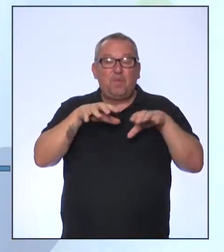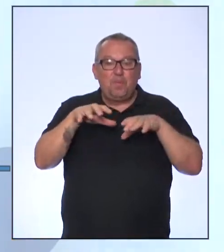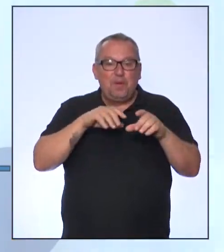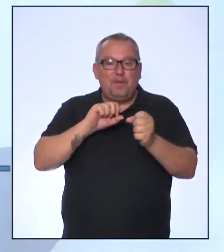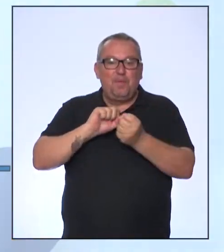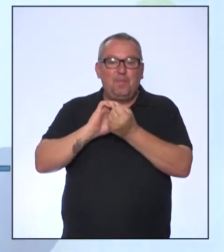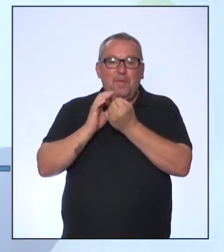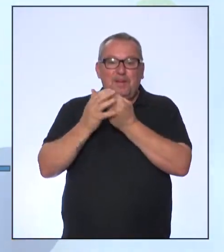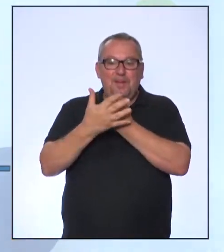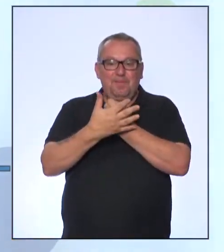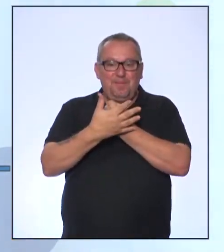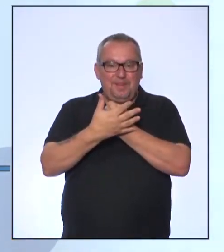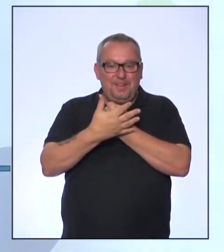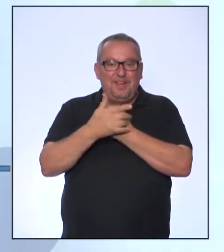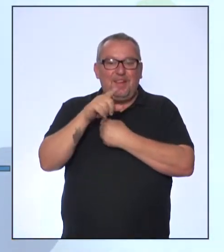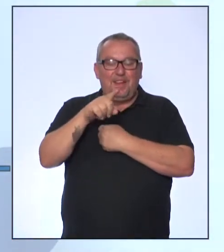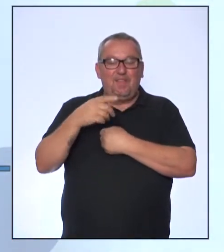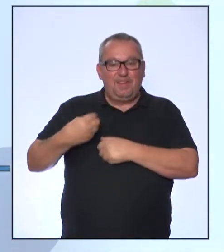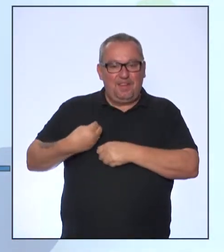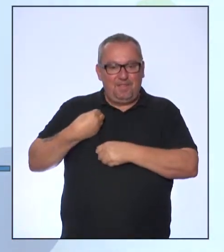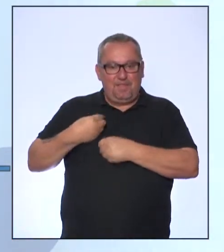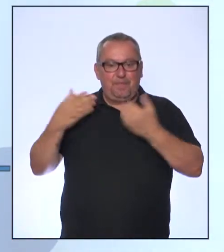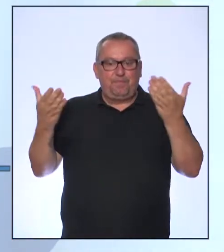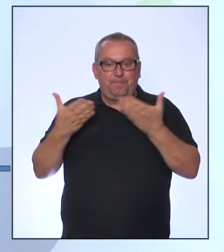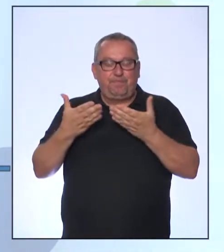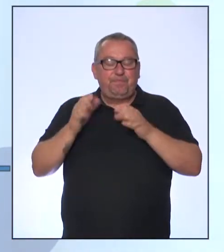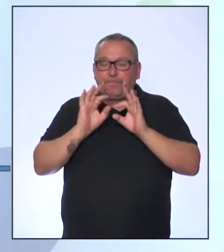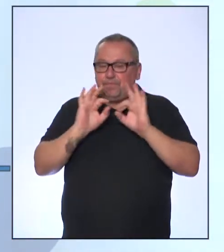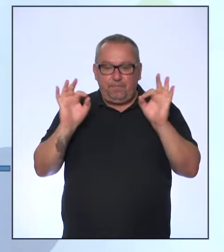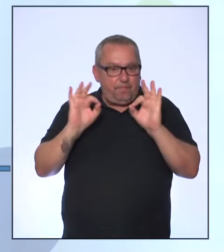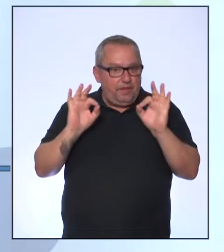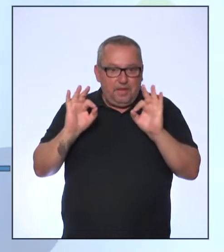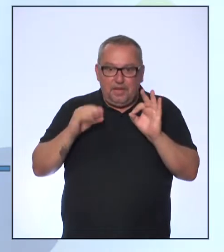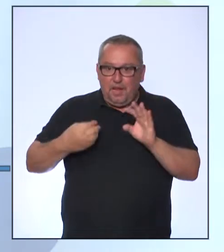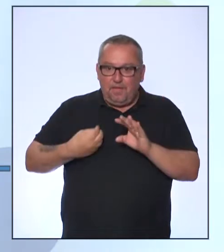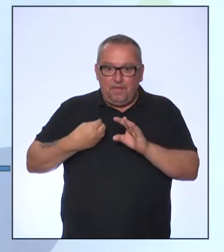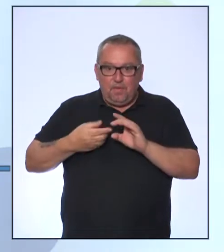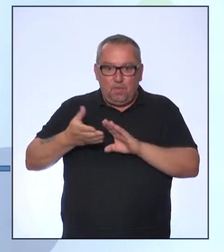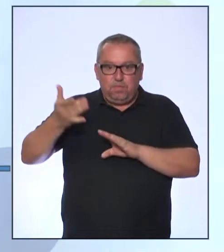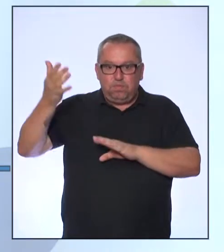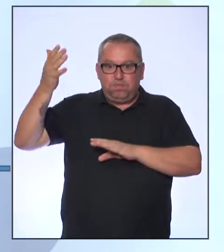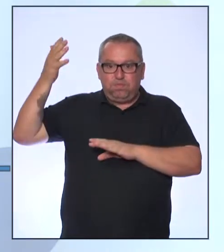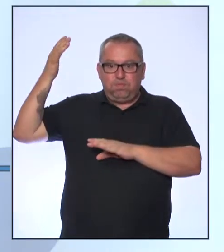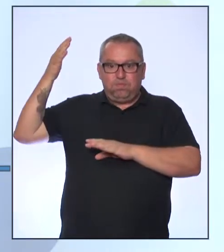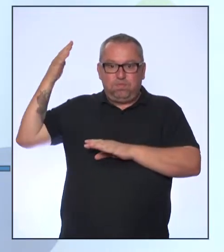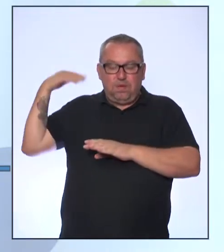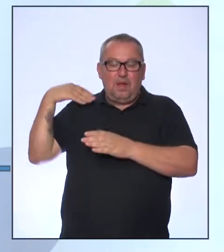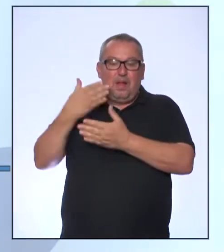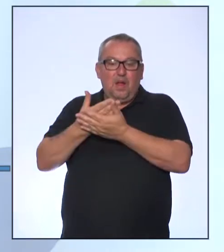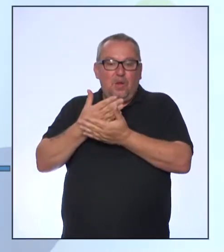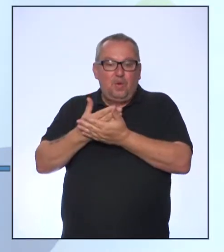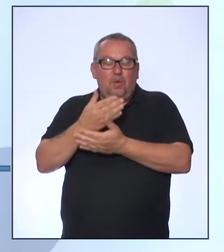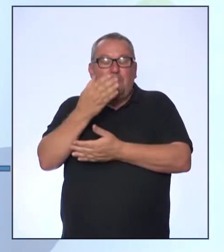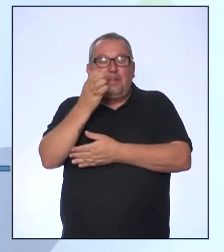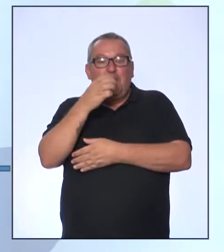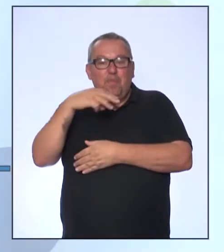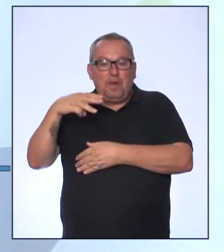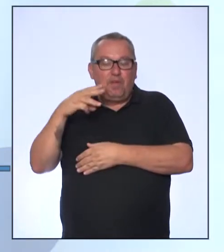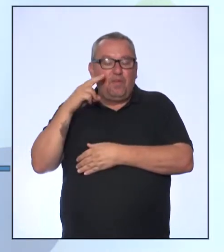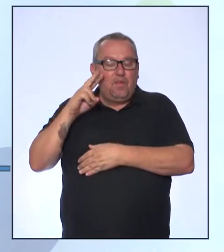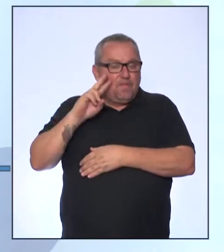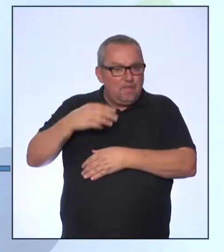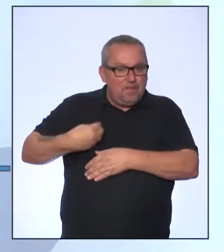pandemia, que você vive agora de uma forma diferente, ninguém viveu isso na história, aluno do ensino médio, passando por essa situação, por